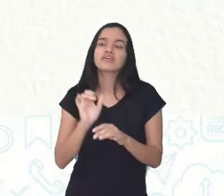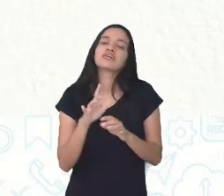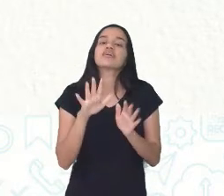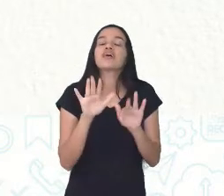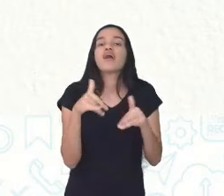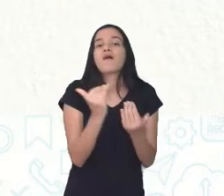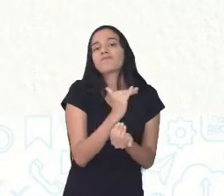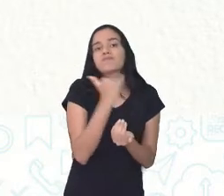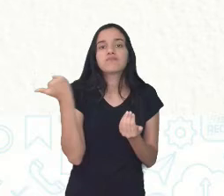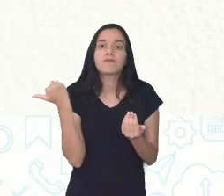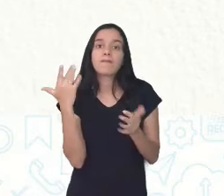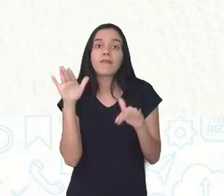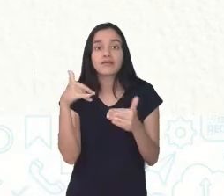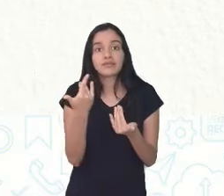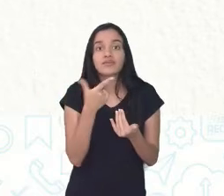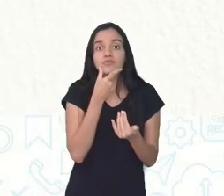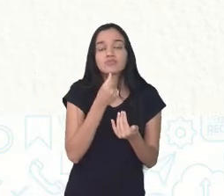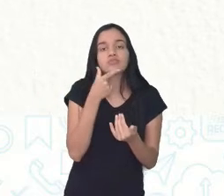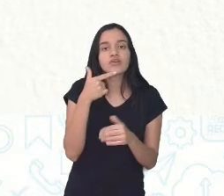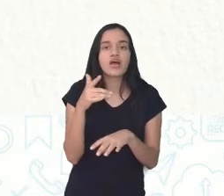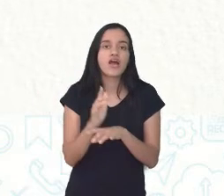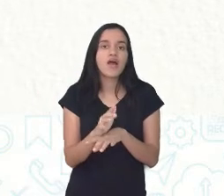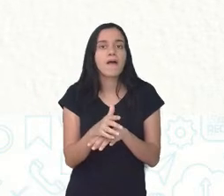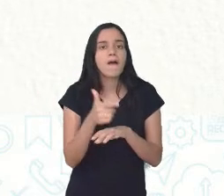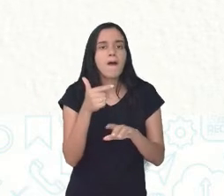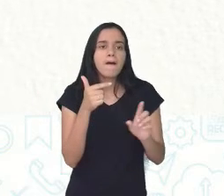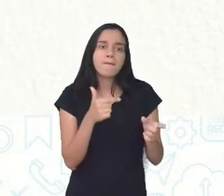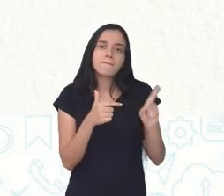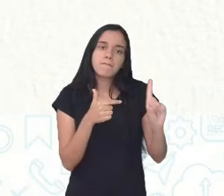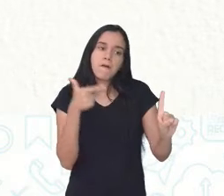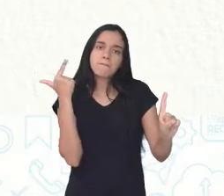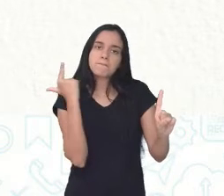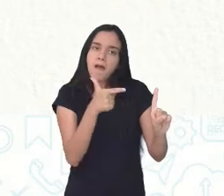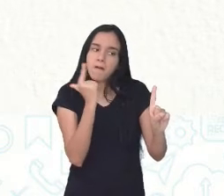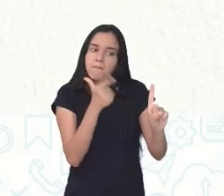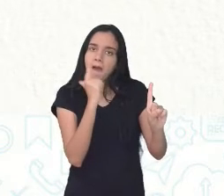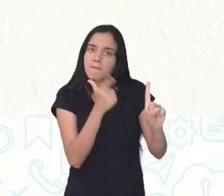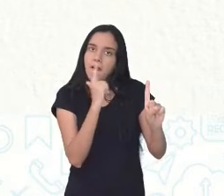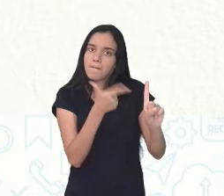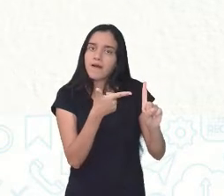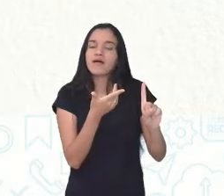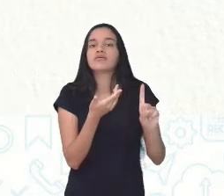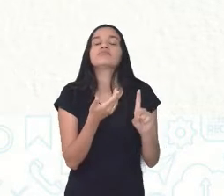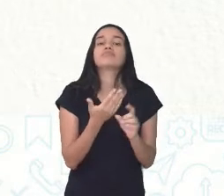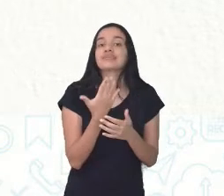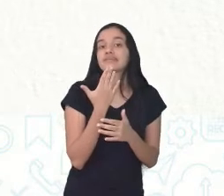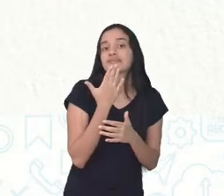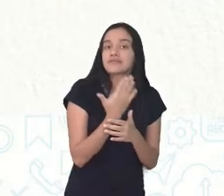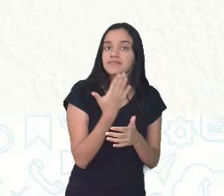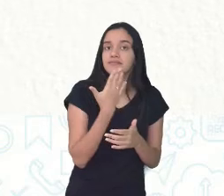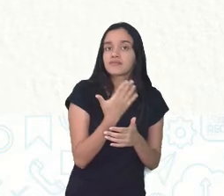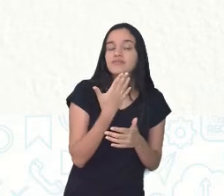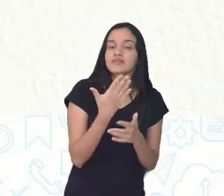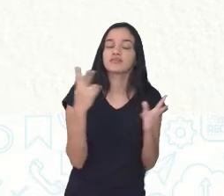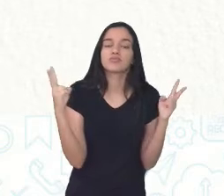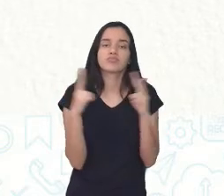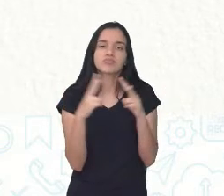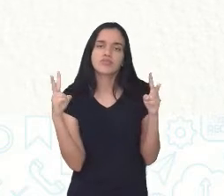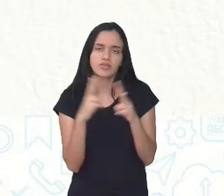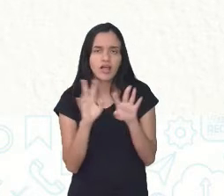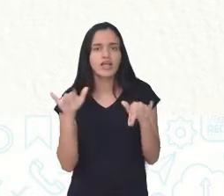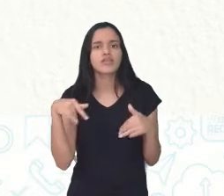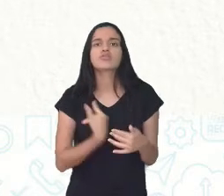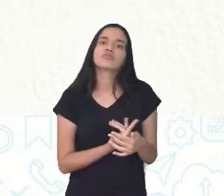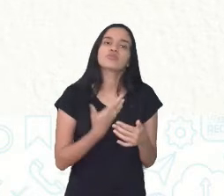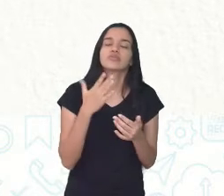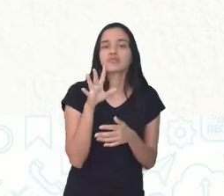fuzilamento. Né? Então, Frei Caneca aí que também esteve à frente desse confronto que a gente conhece, né,